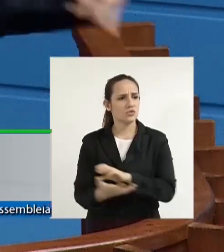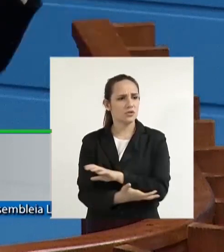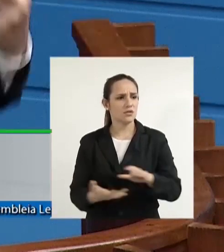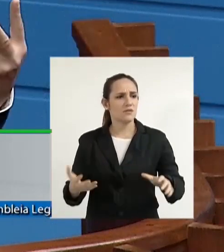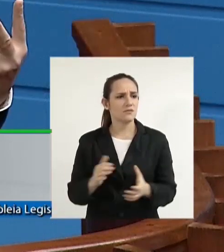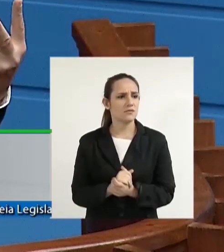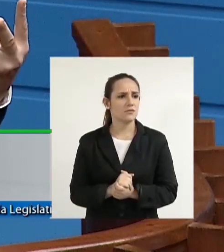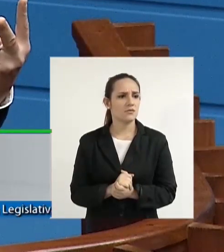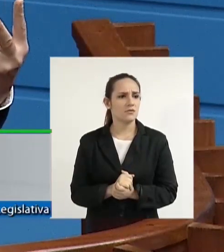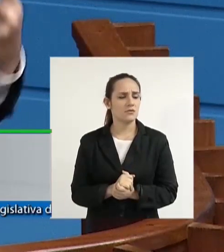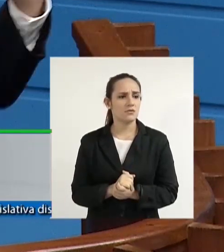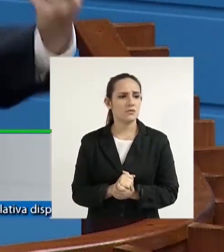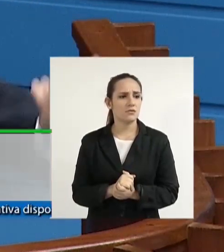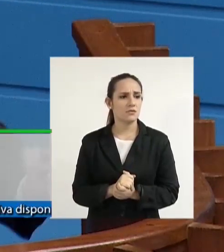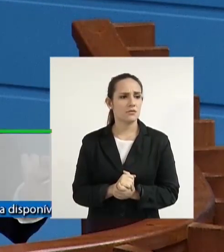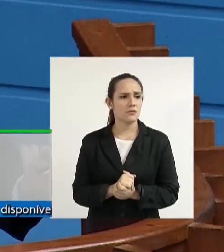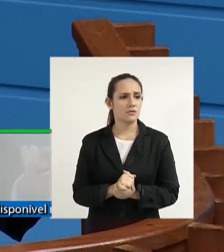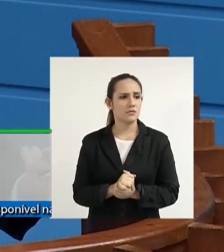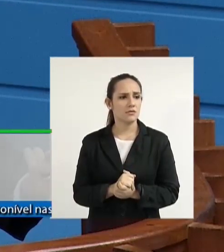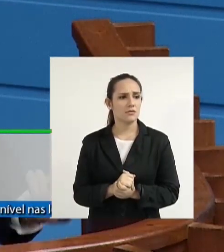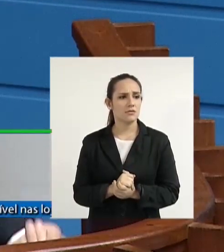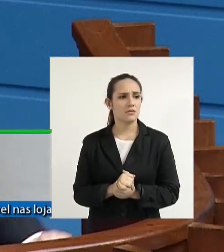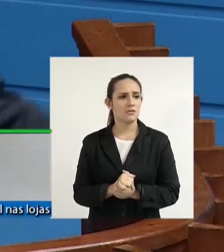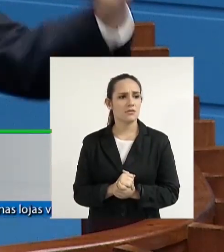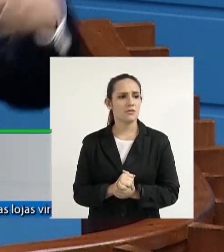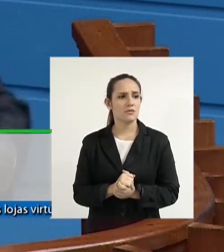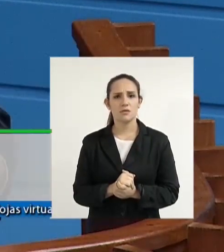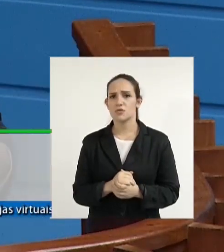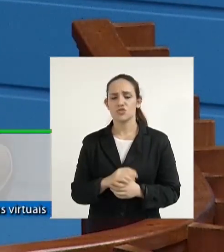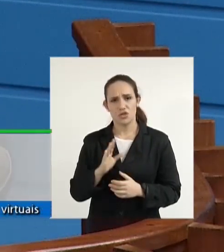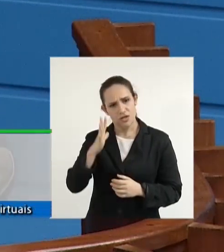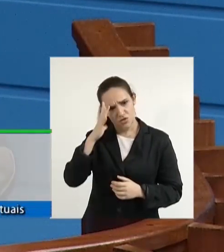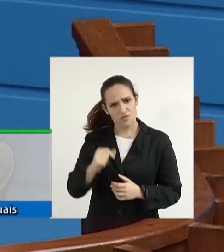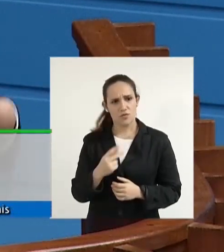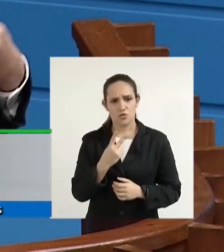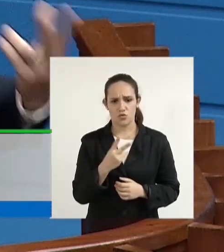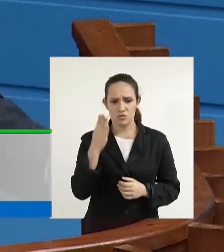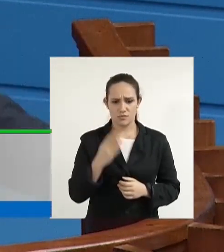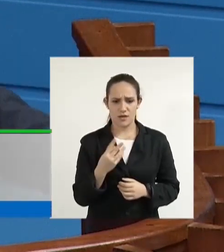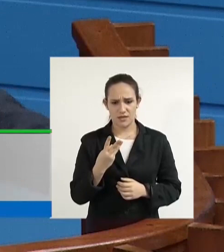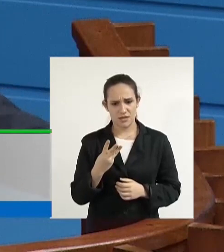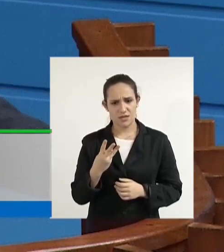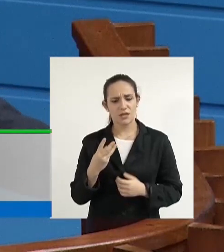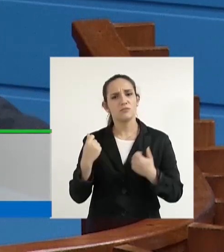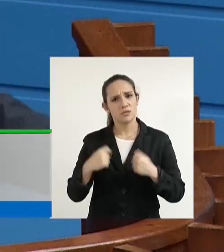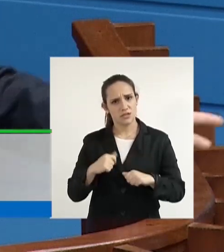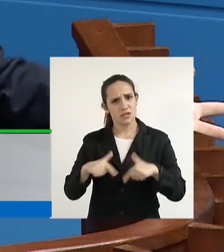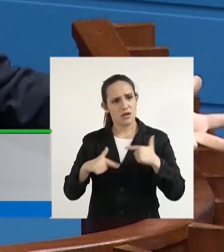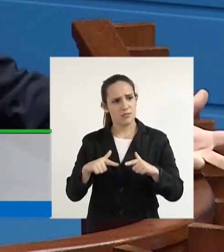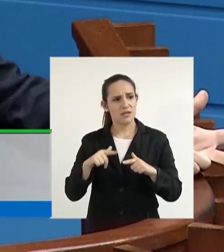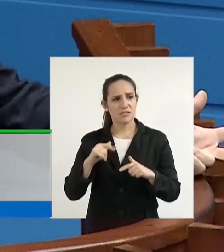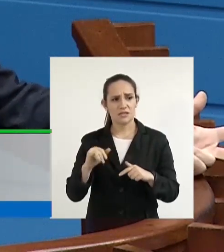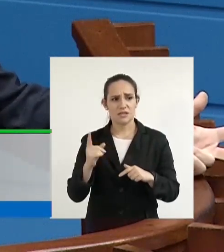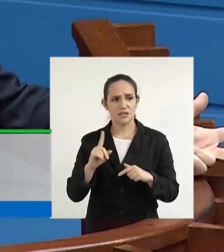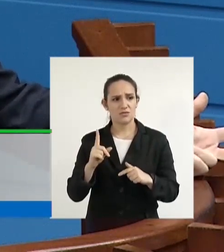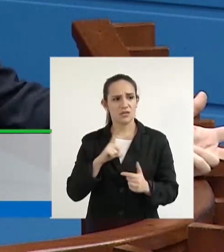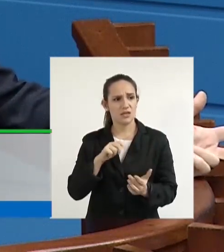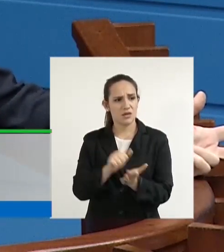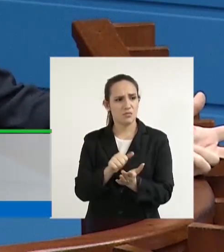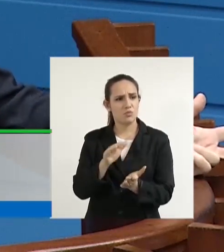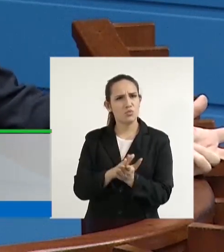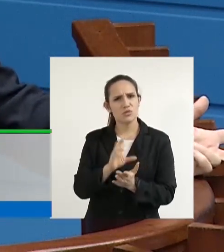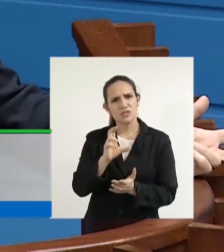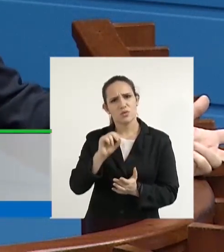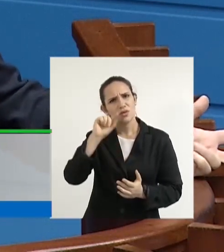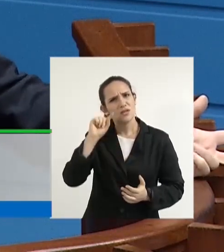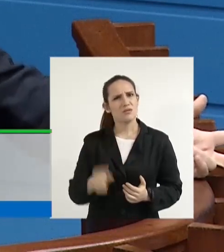determinando 2/3 da categoria tem que trabalhar, e se não cumprir, uma multa de R$50 mil por